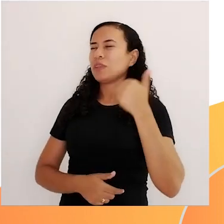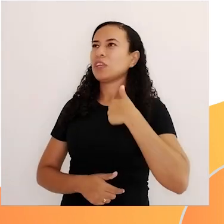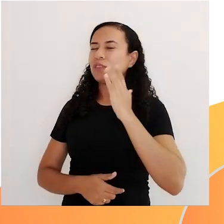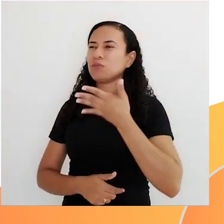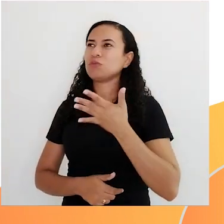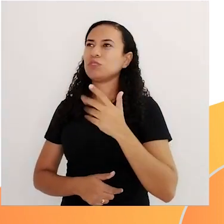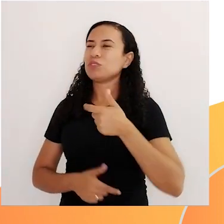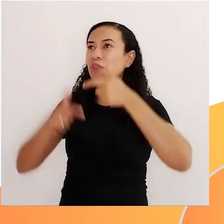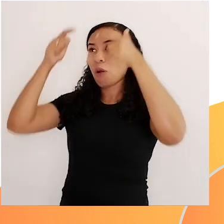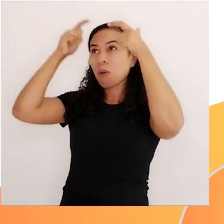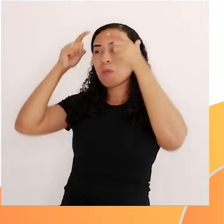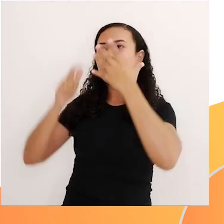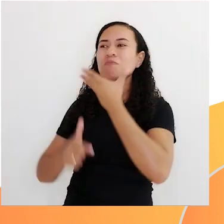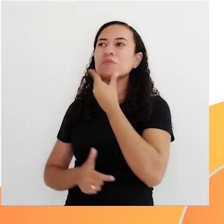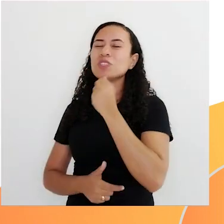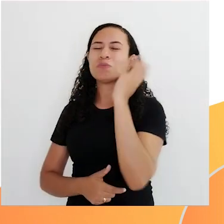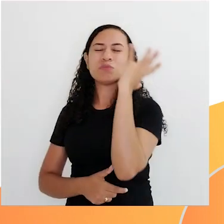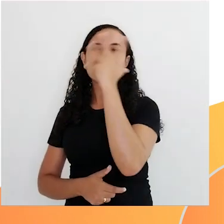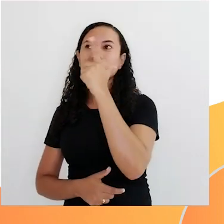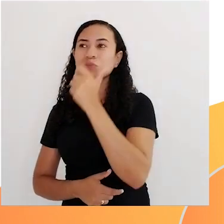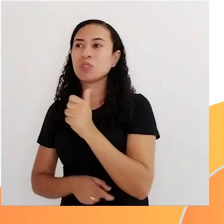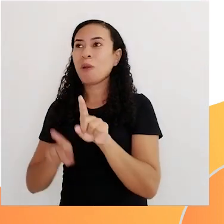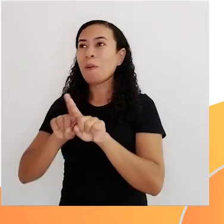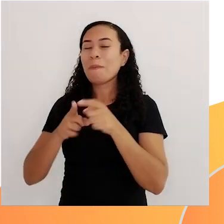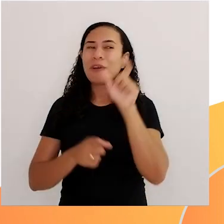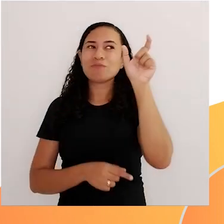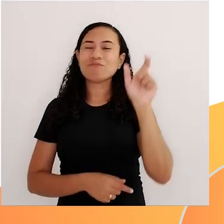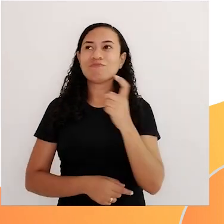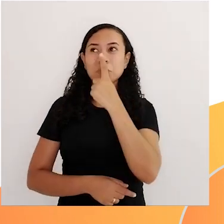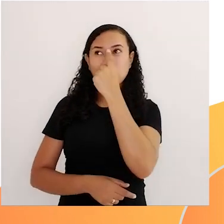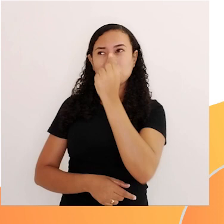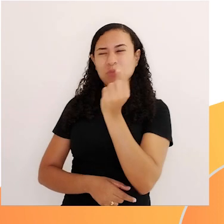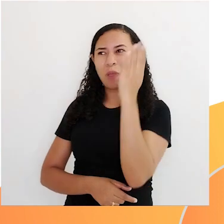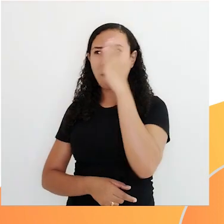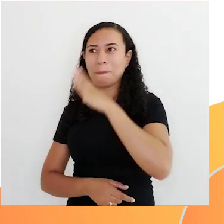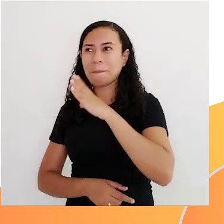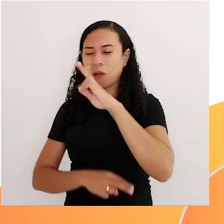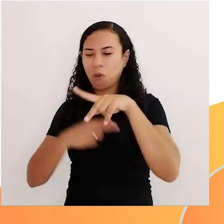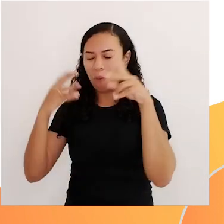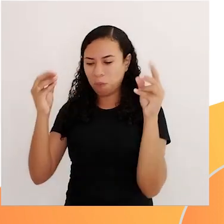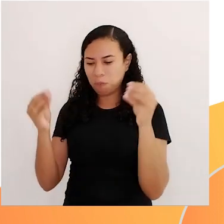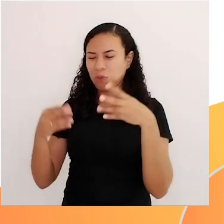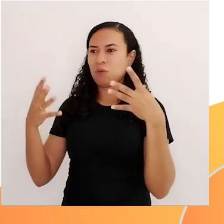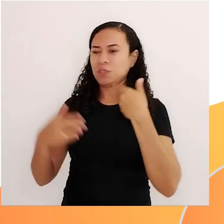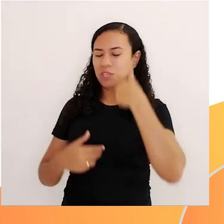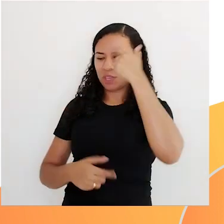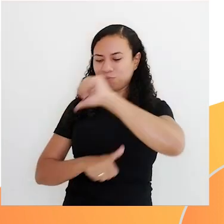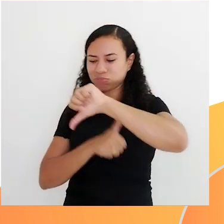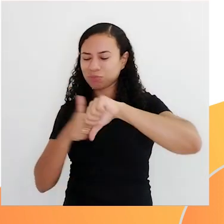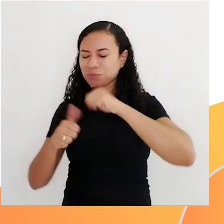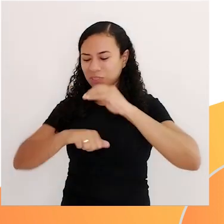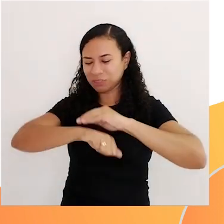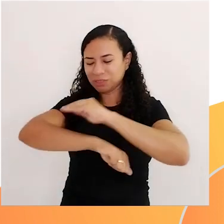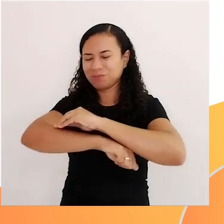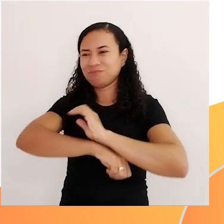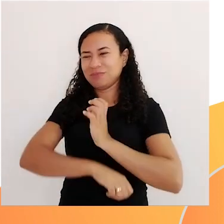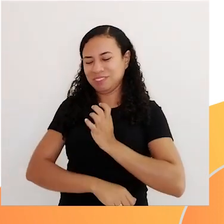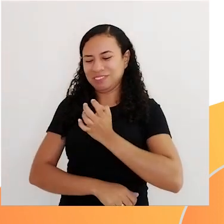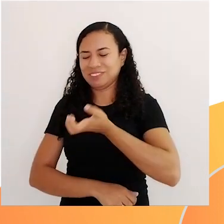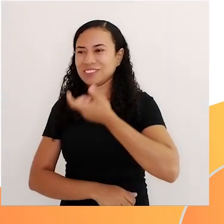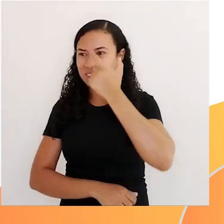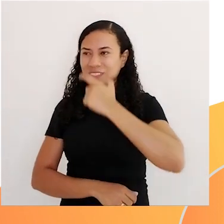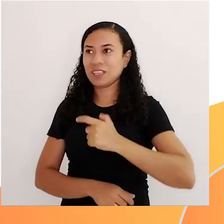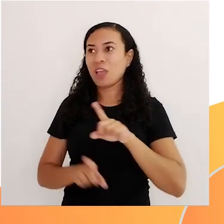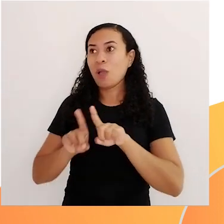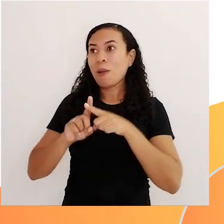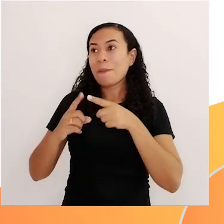Uma bruxa má lançou-me um encanto e transformei-me nesta rã asquerosa. Um